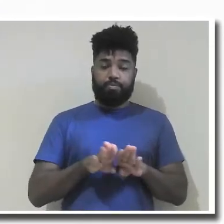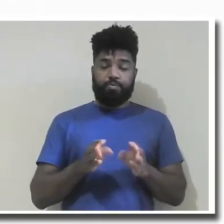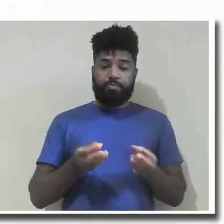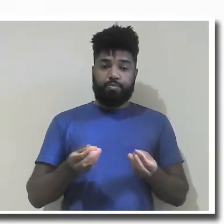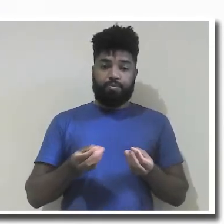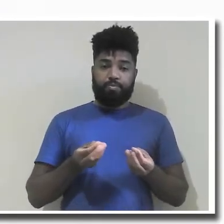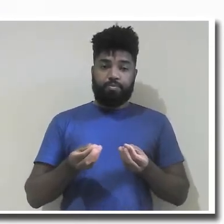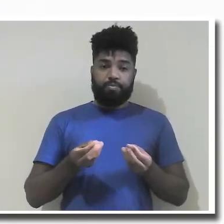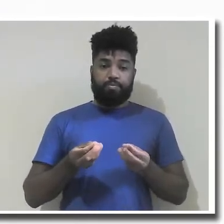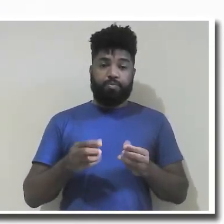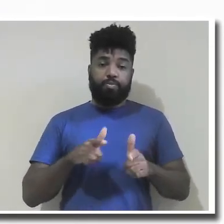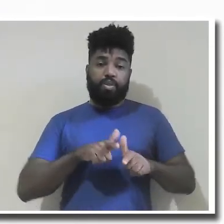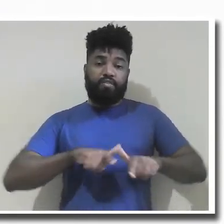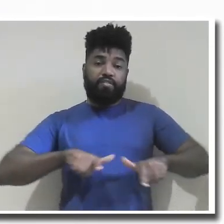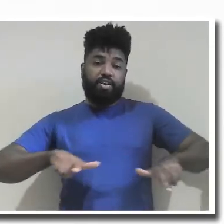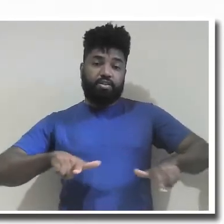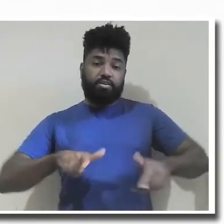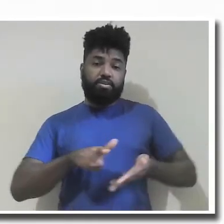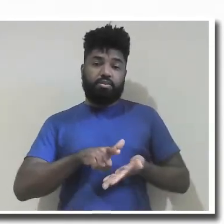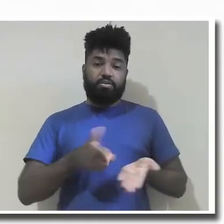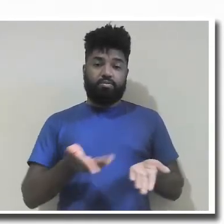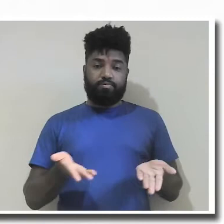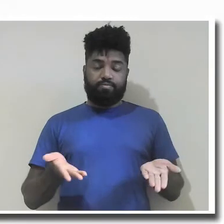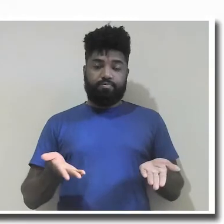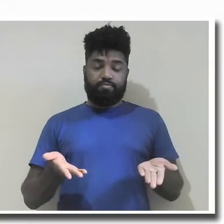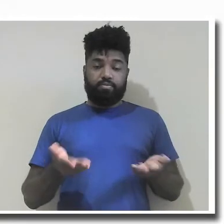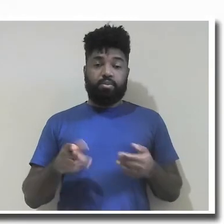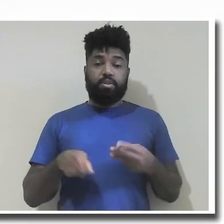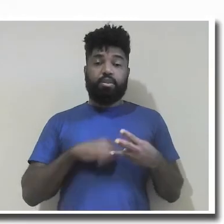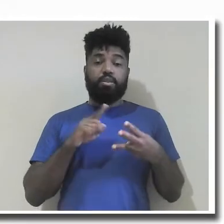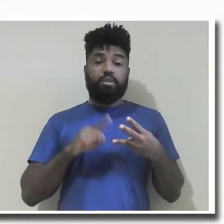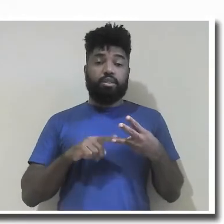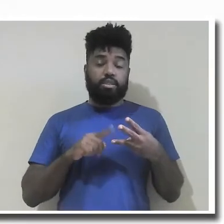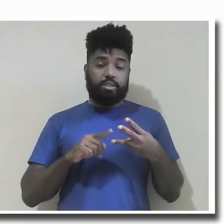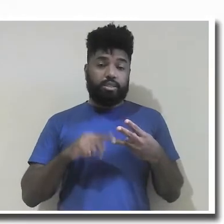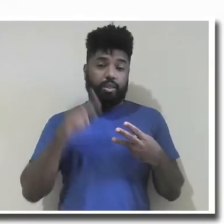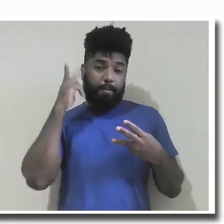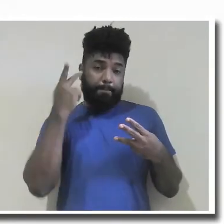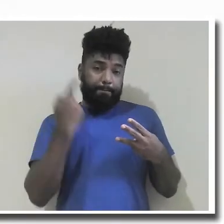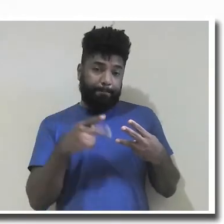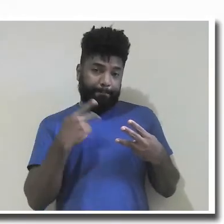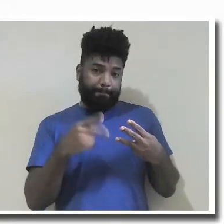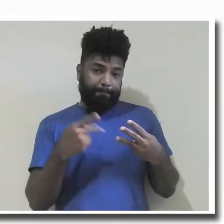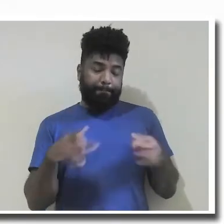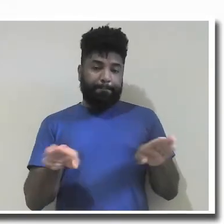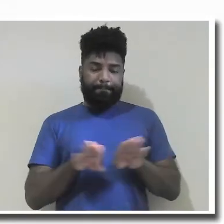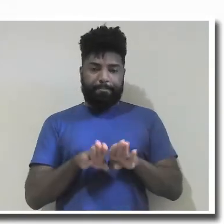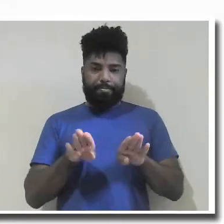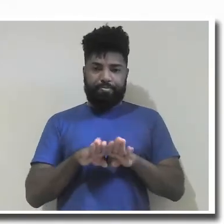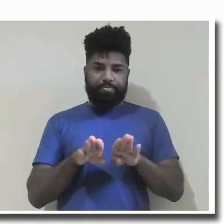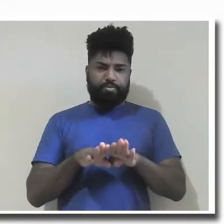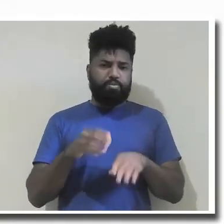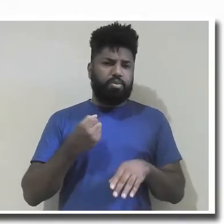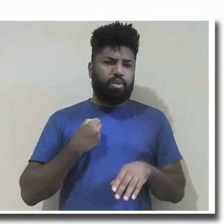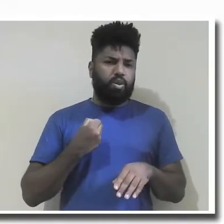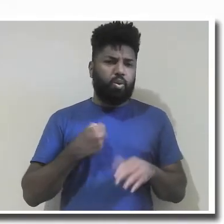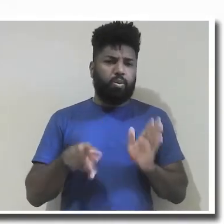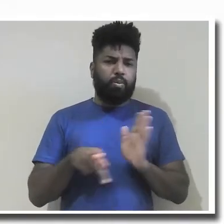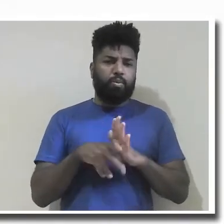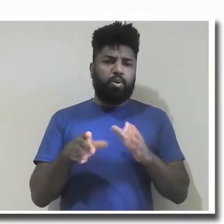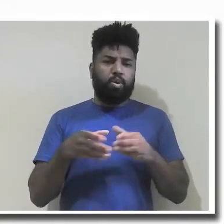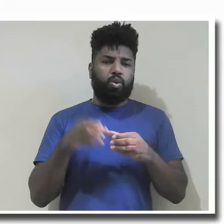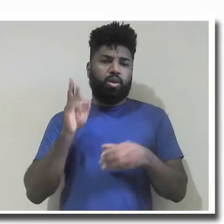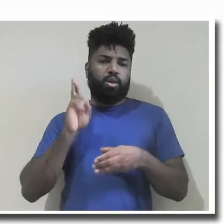um elemento neutro. Portanto, uma terceira propriedade. Qualquer valor real